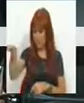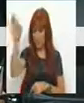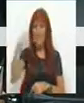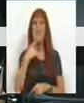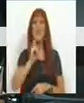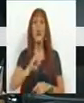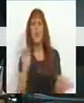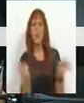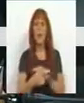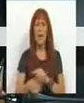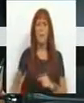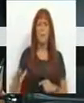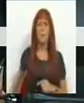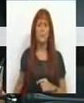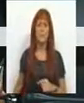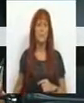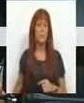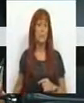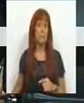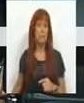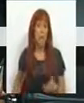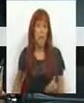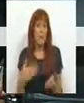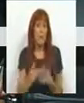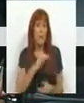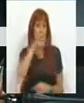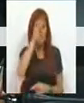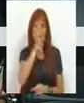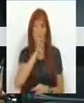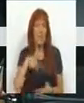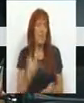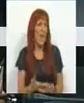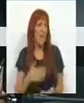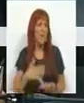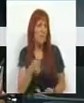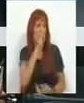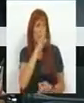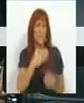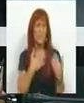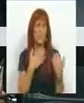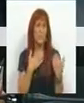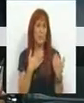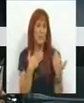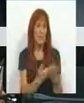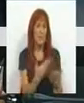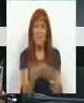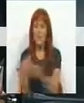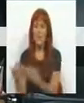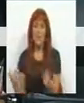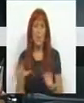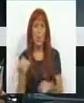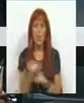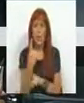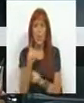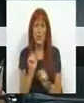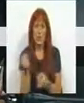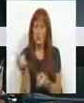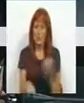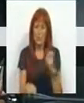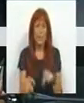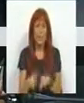afirma exatamente o contrário. E perante isto, quer dizer, o Sr. Ministro tem-nos habituado a uma atitude de responsabilização. Quando alguma coisa